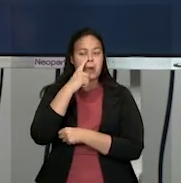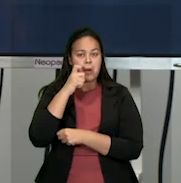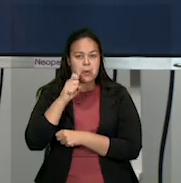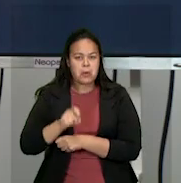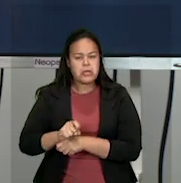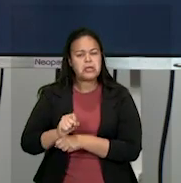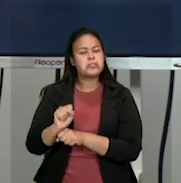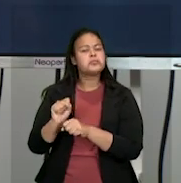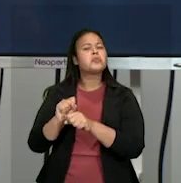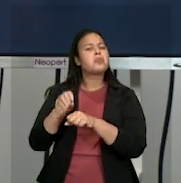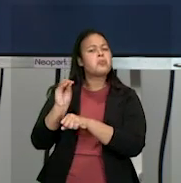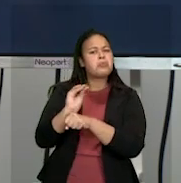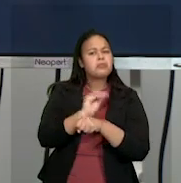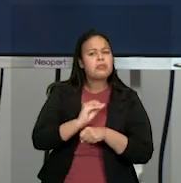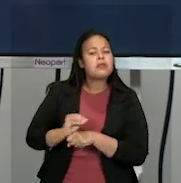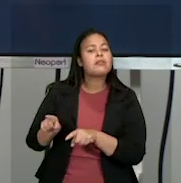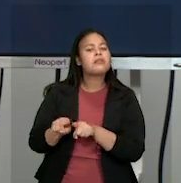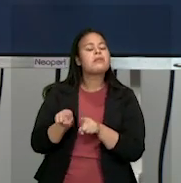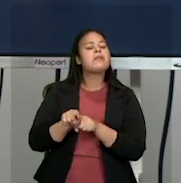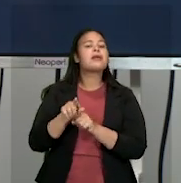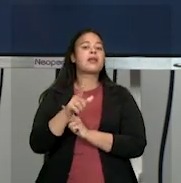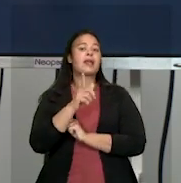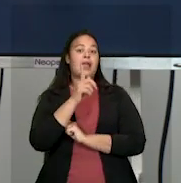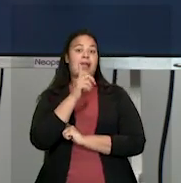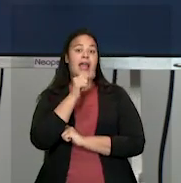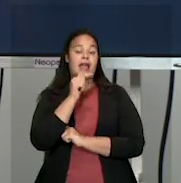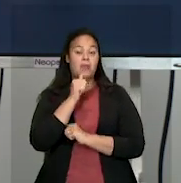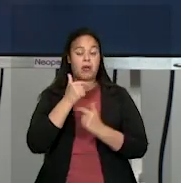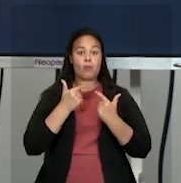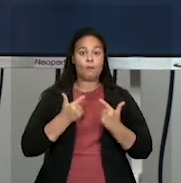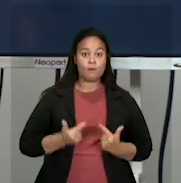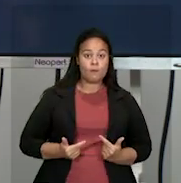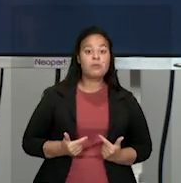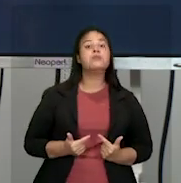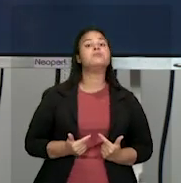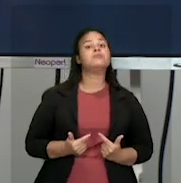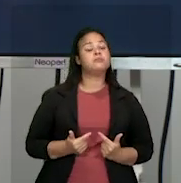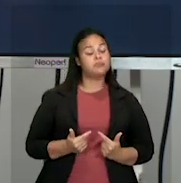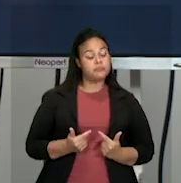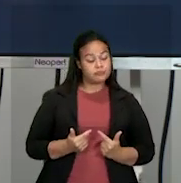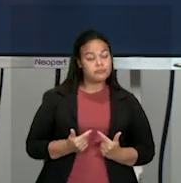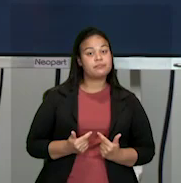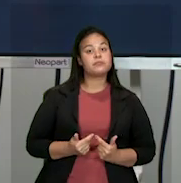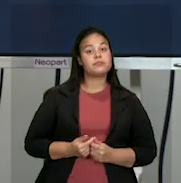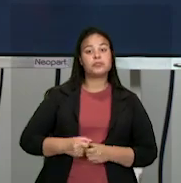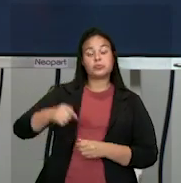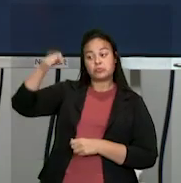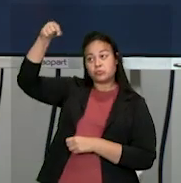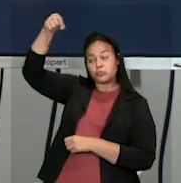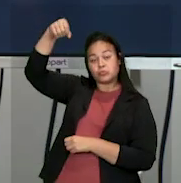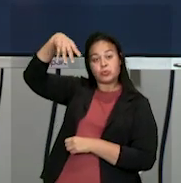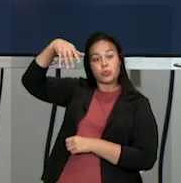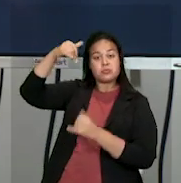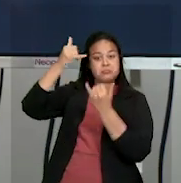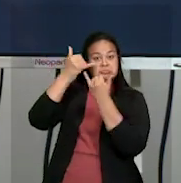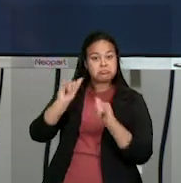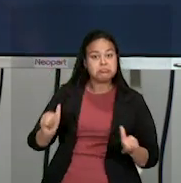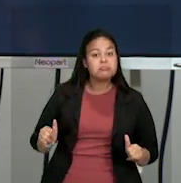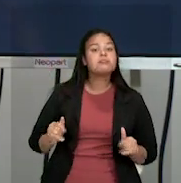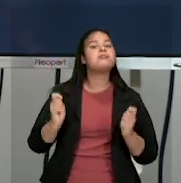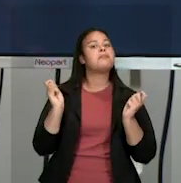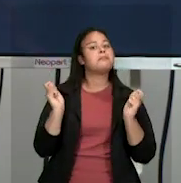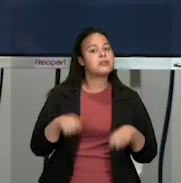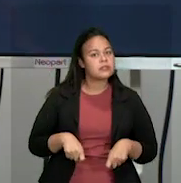É importante que chegue água tratada para essas pessoas, é importante que chegue luz elétrica, que essas pessoas